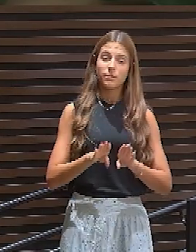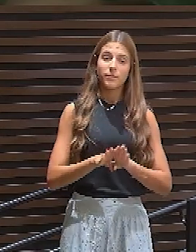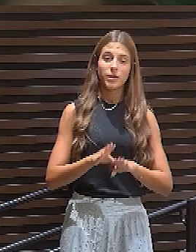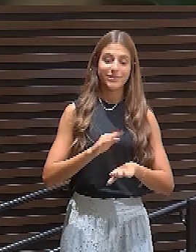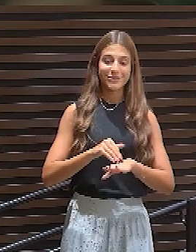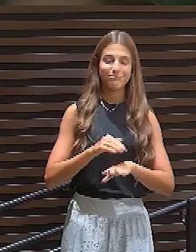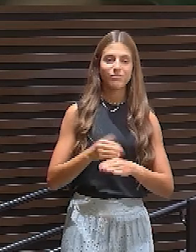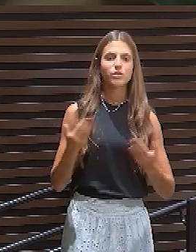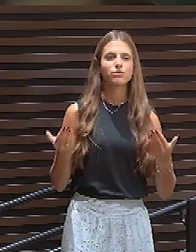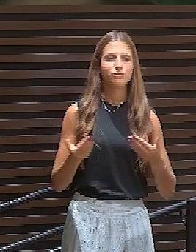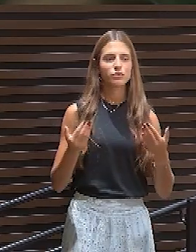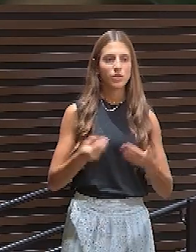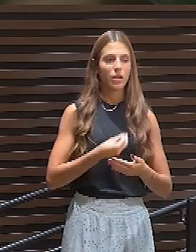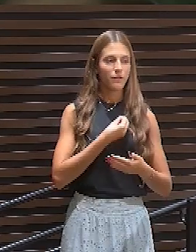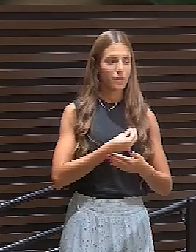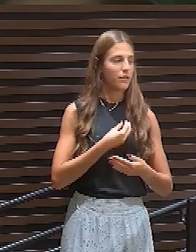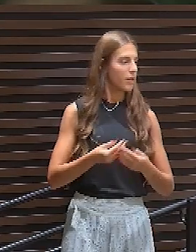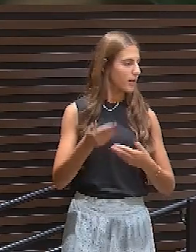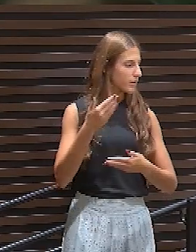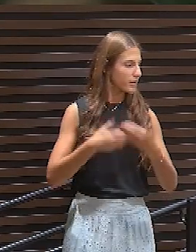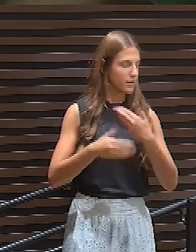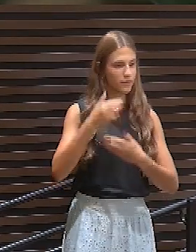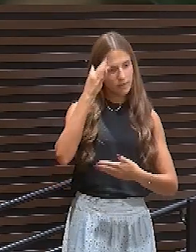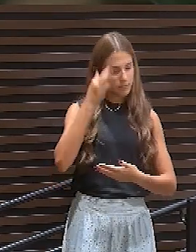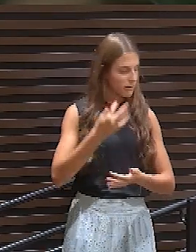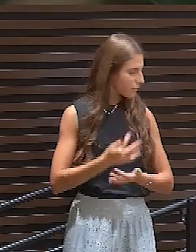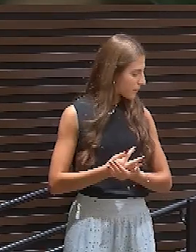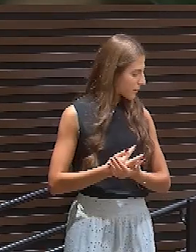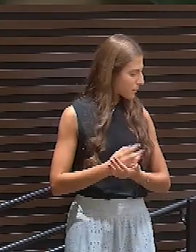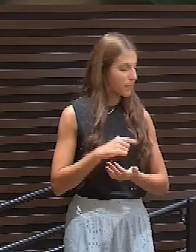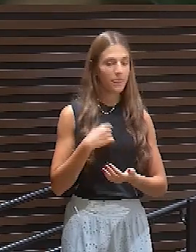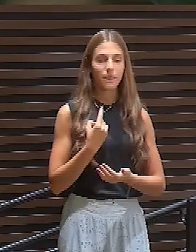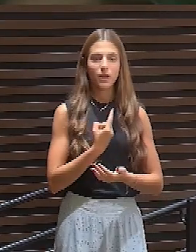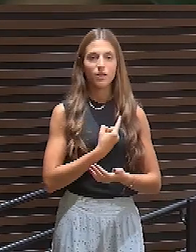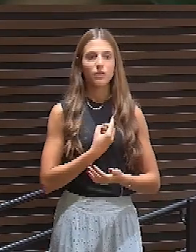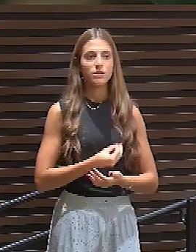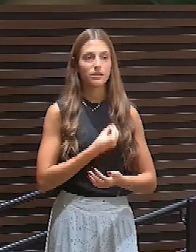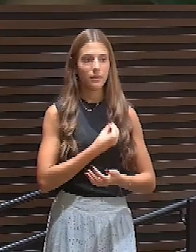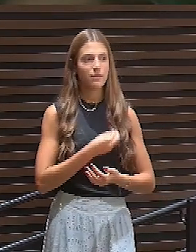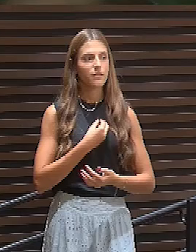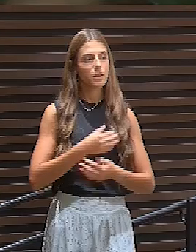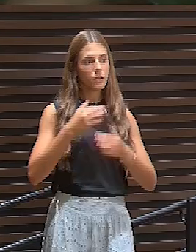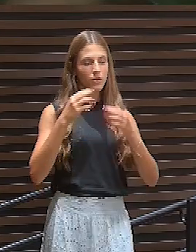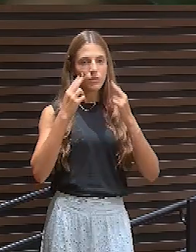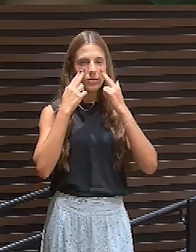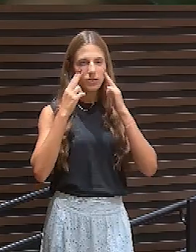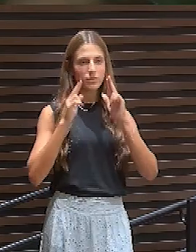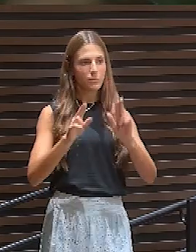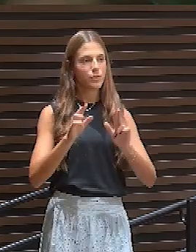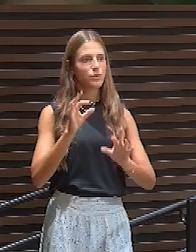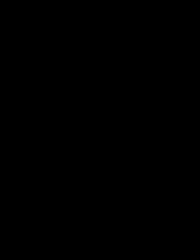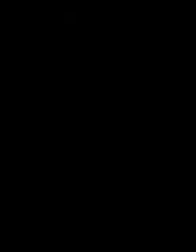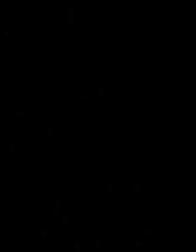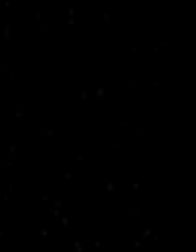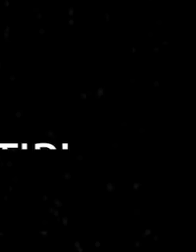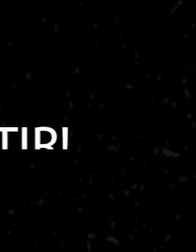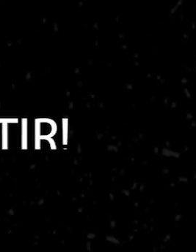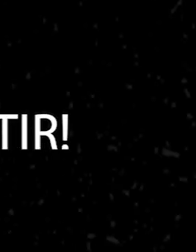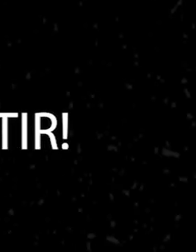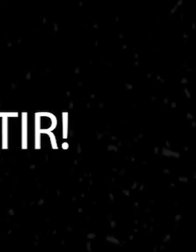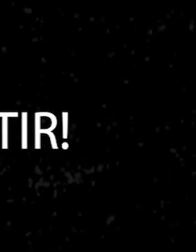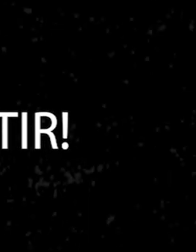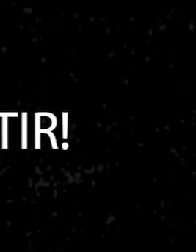a viver pela fé. Que a nossa vida seja um testemunho de justiça, que